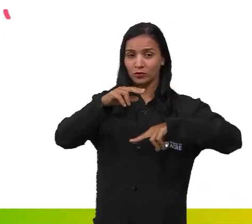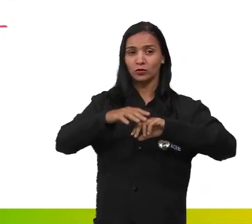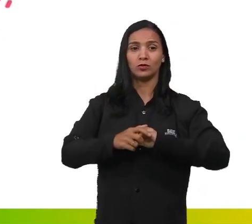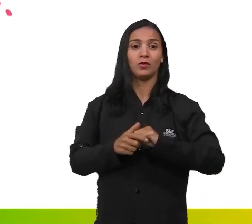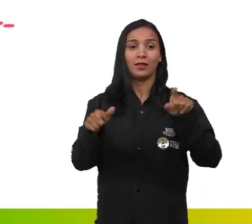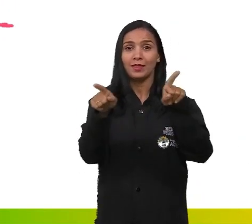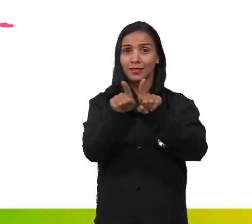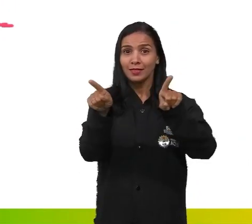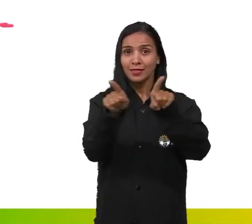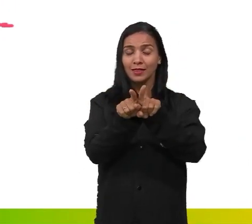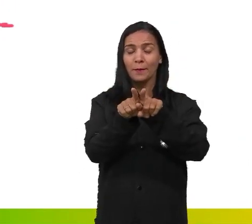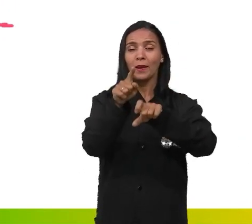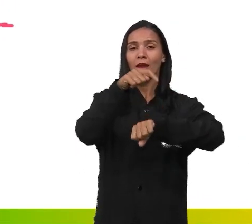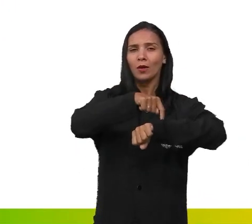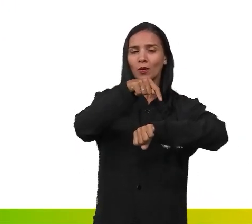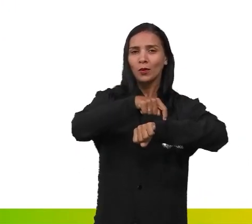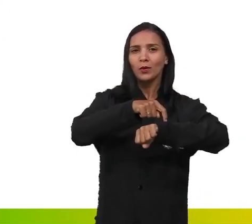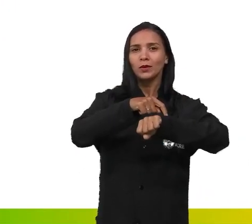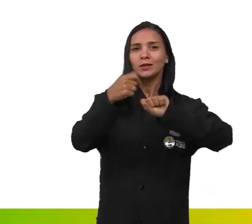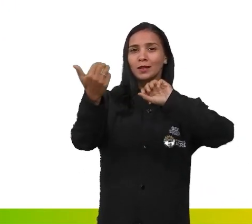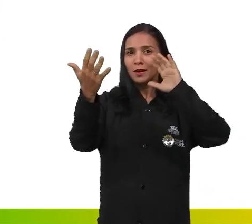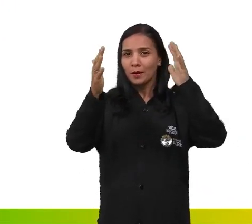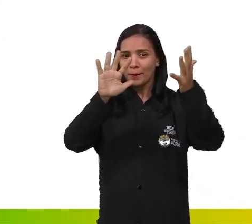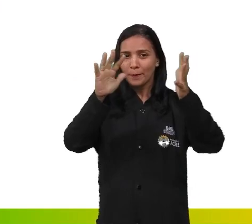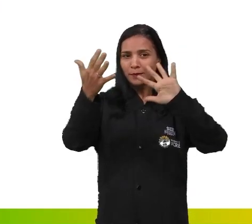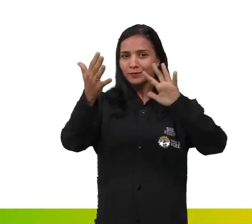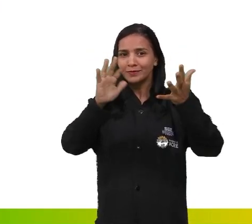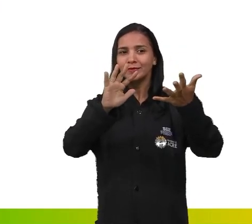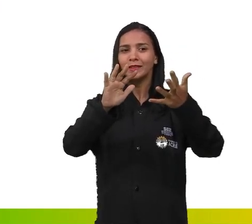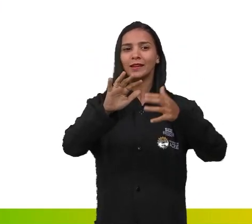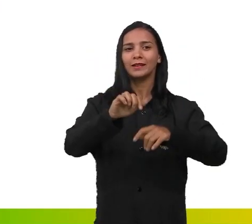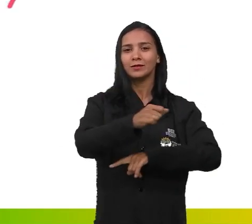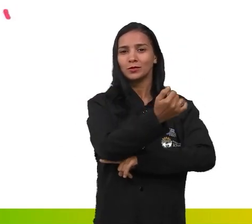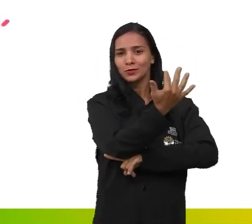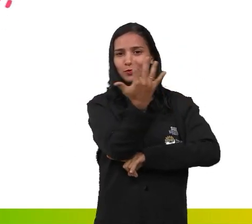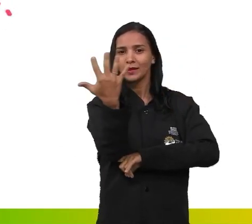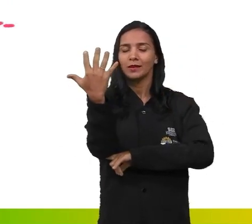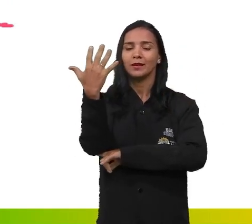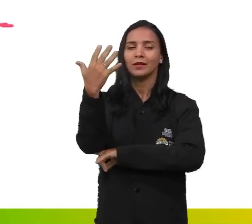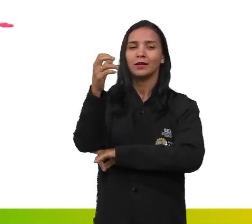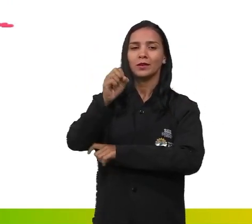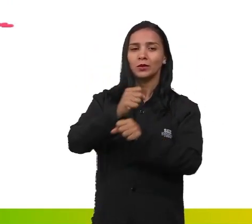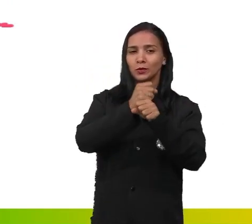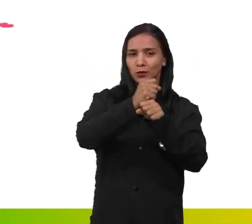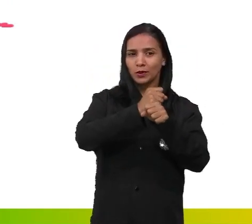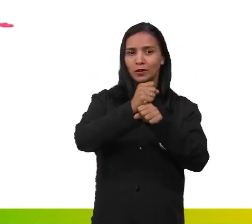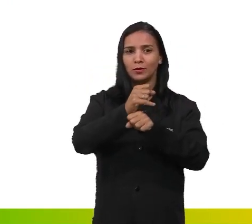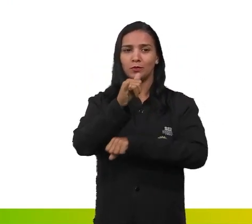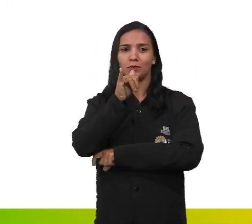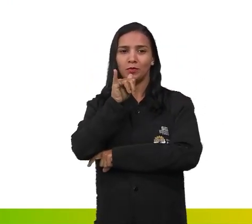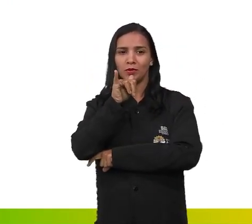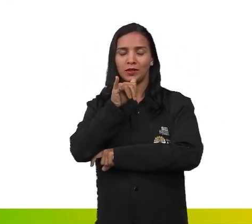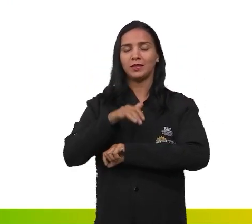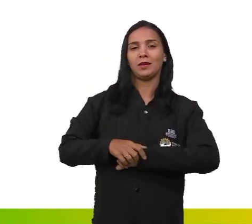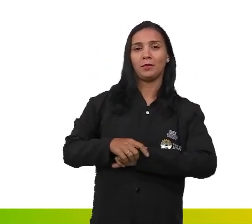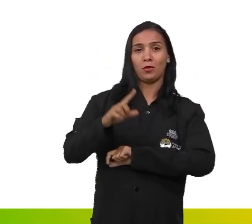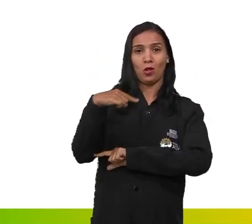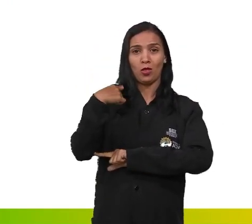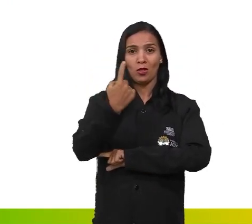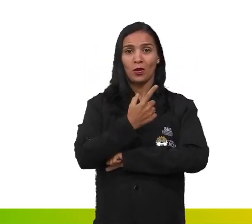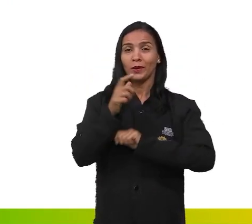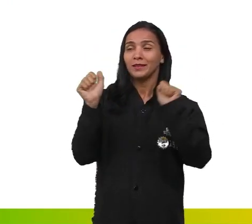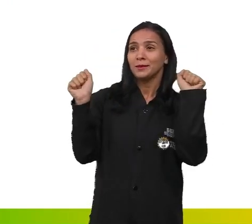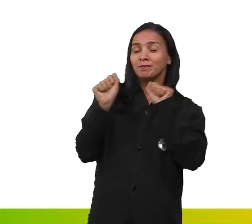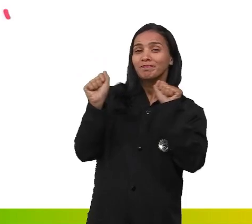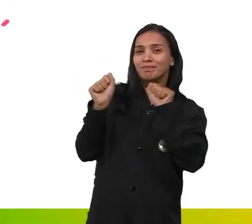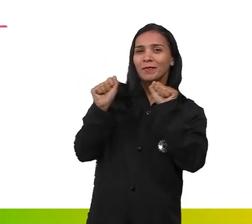do ano. In the winter, no inverno. Por exemplo, we love to travel in the winter. Nós